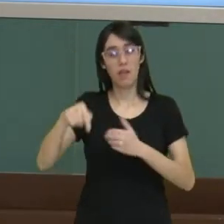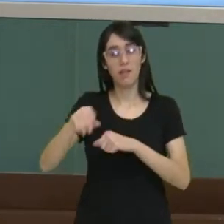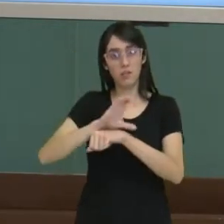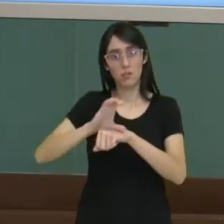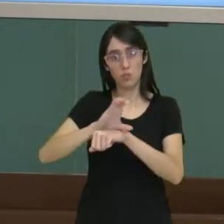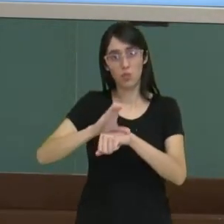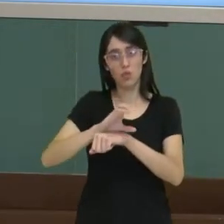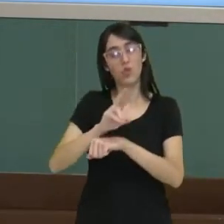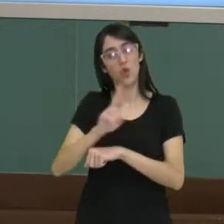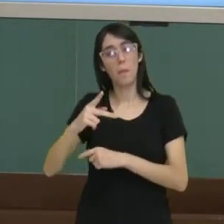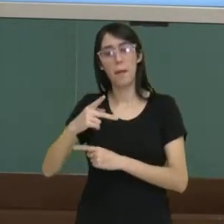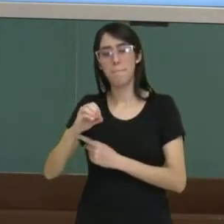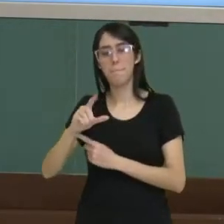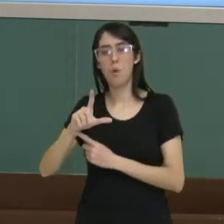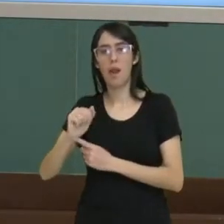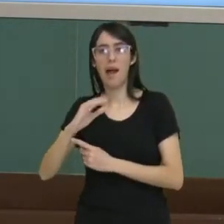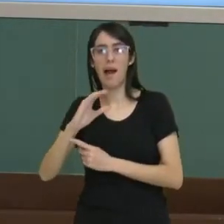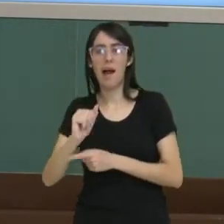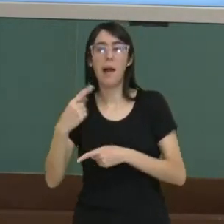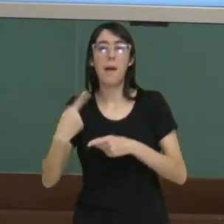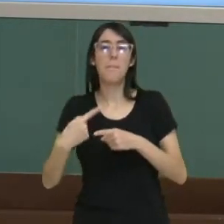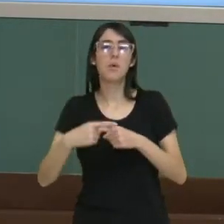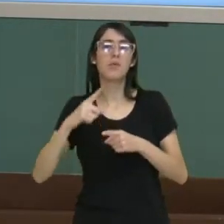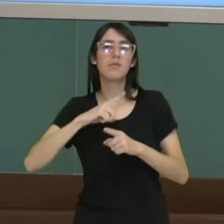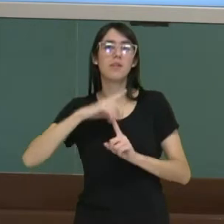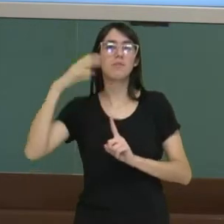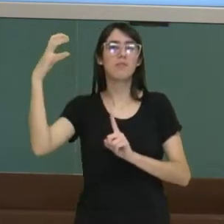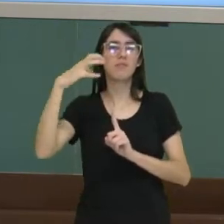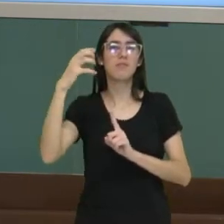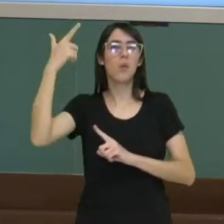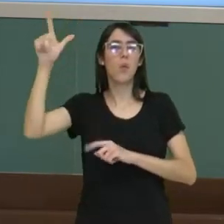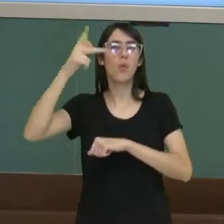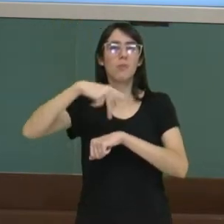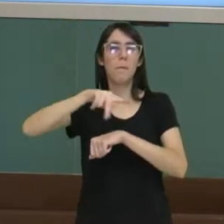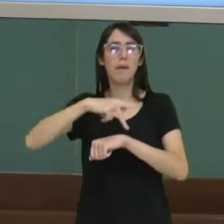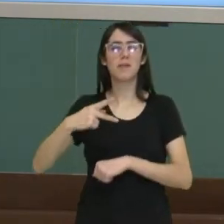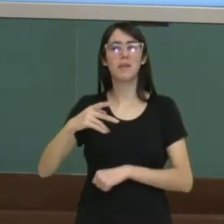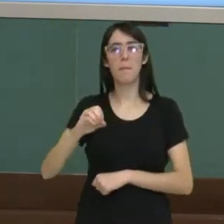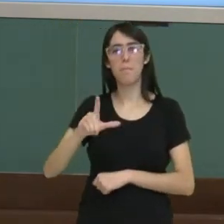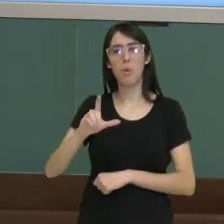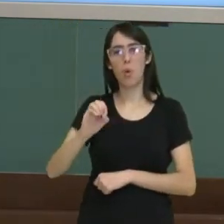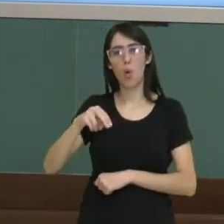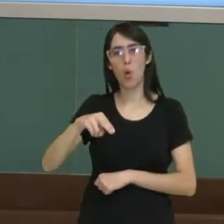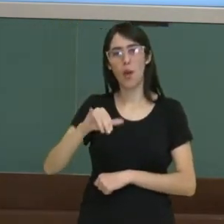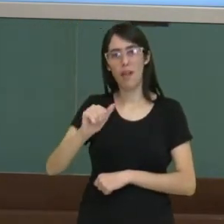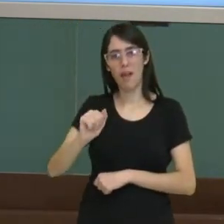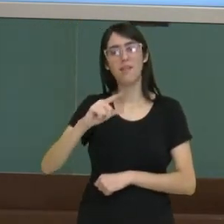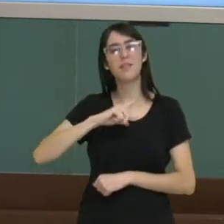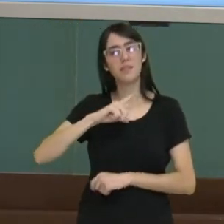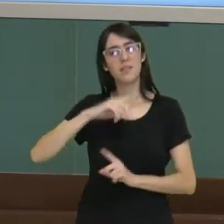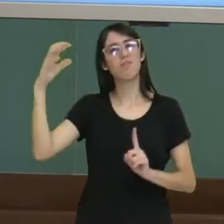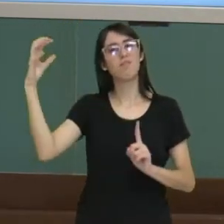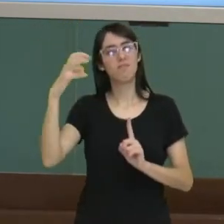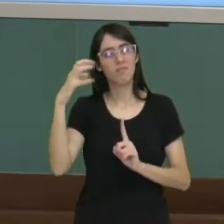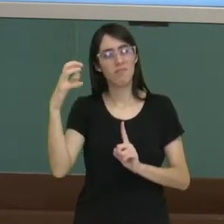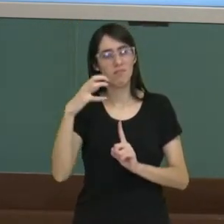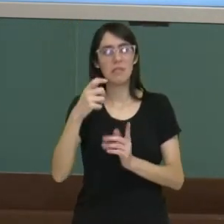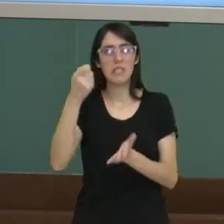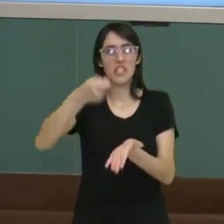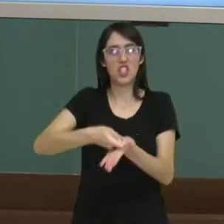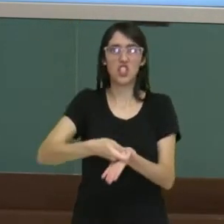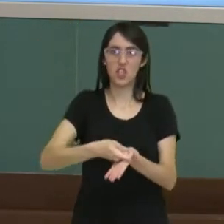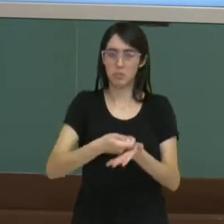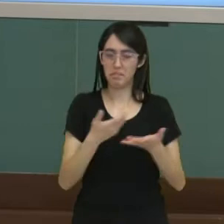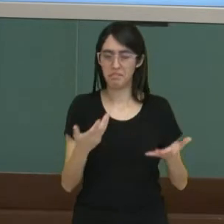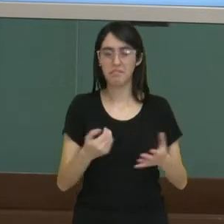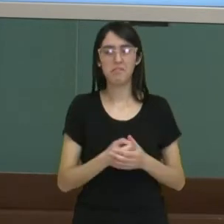chamada de Polaca, porque ela tem uma influência lá da Polônia, né? Da Constituição polonesa da época também, né, muito rígida. Olha